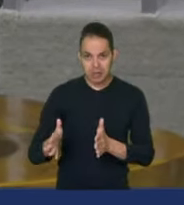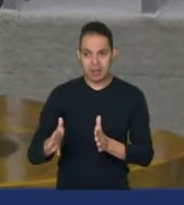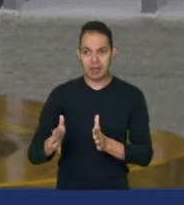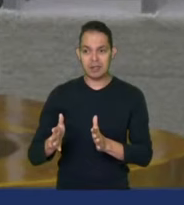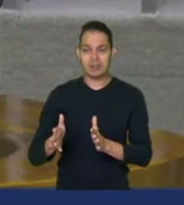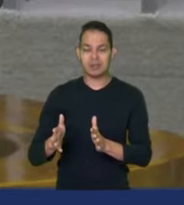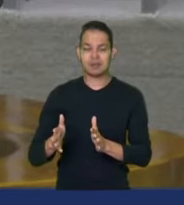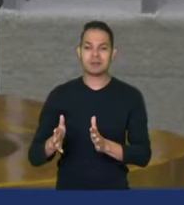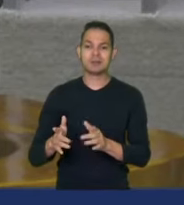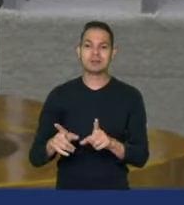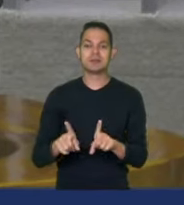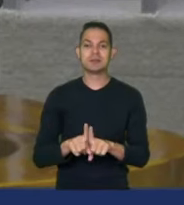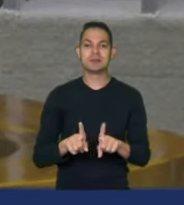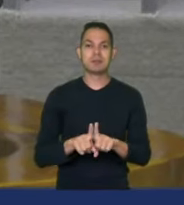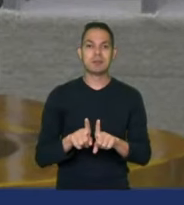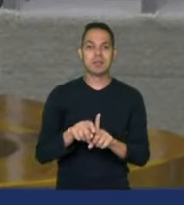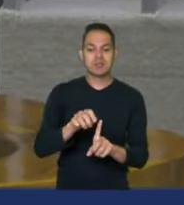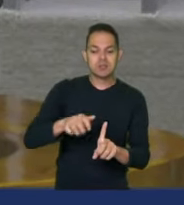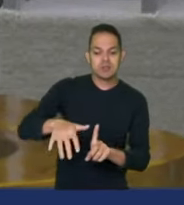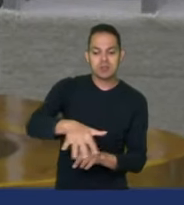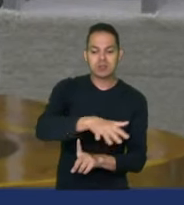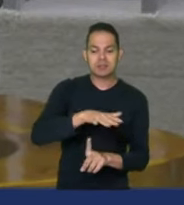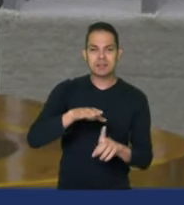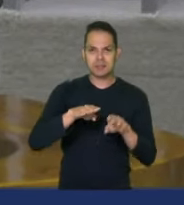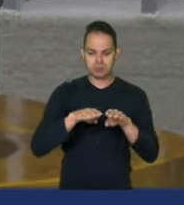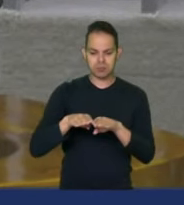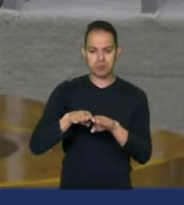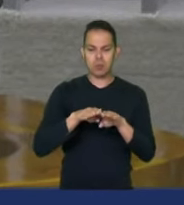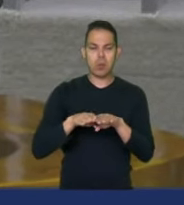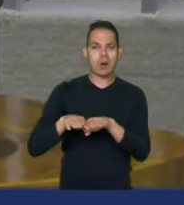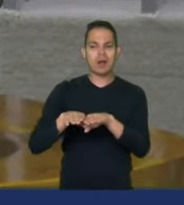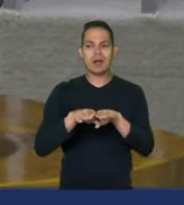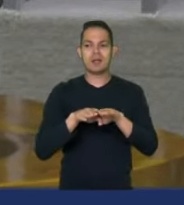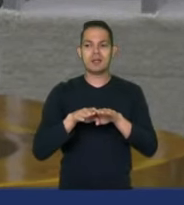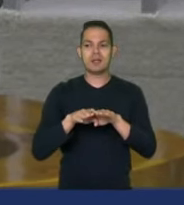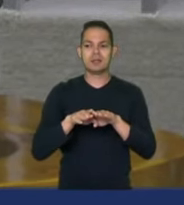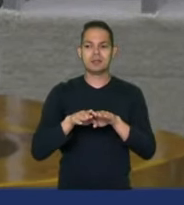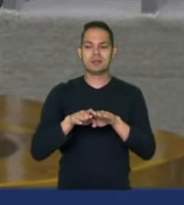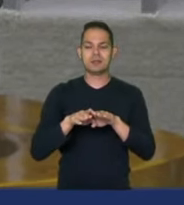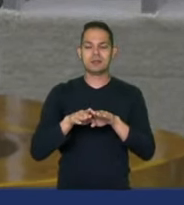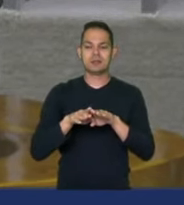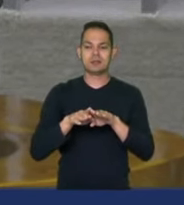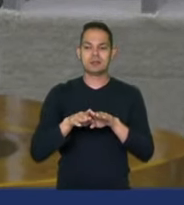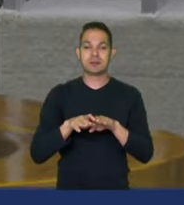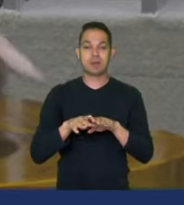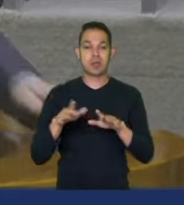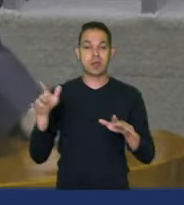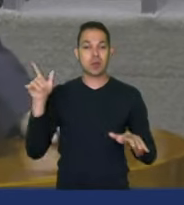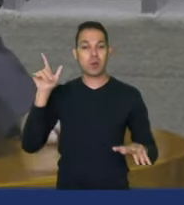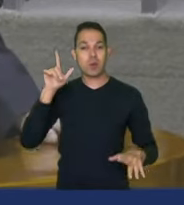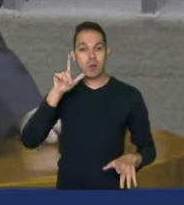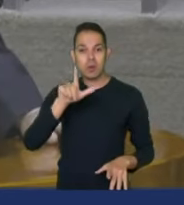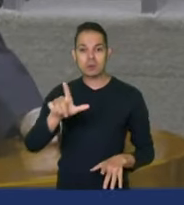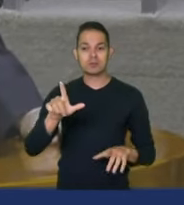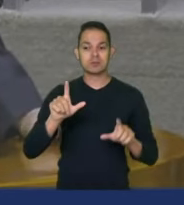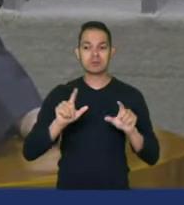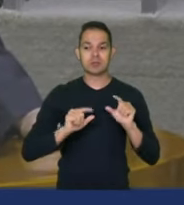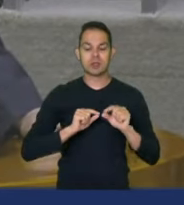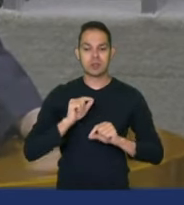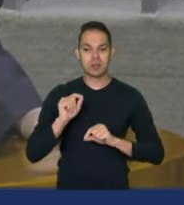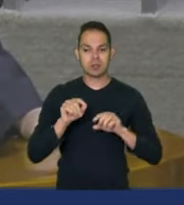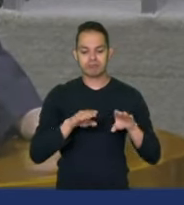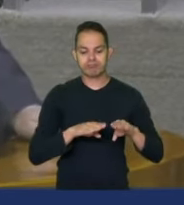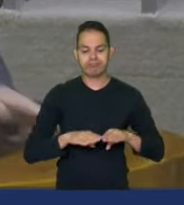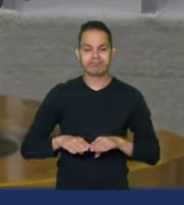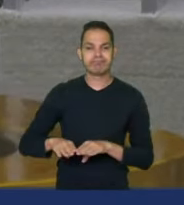que são sociedades democráticas que atingiram um nível de